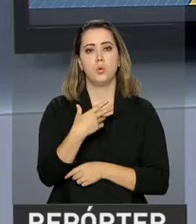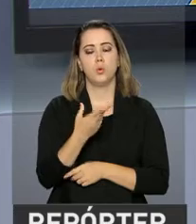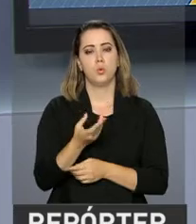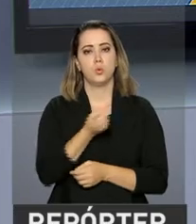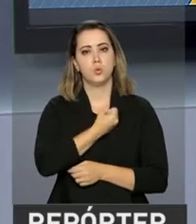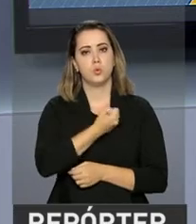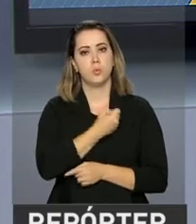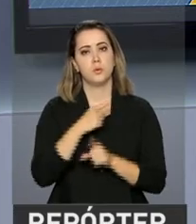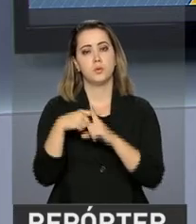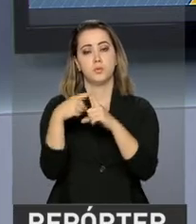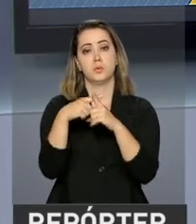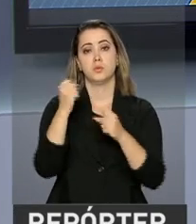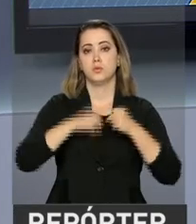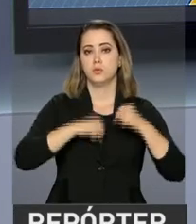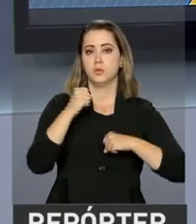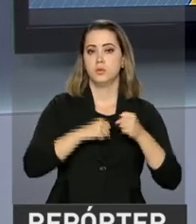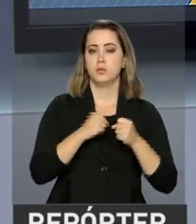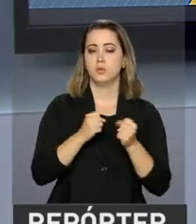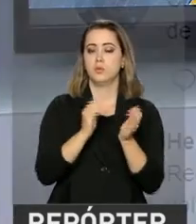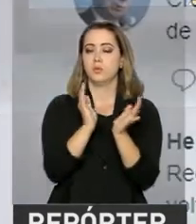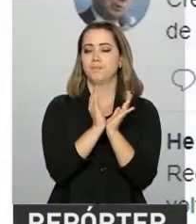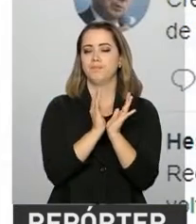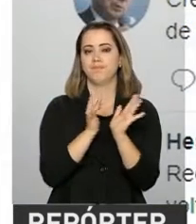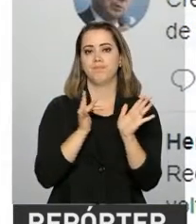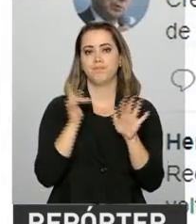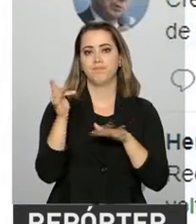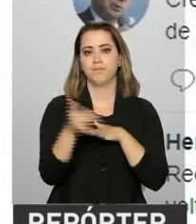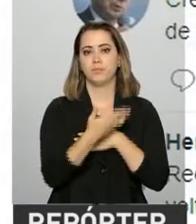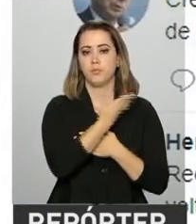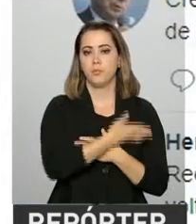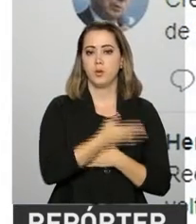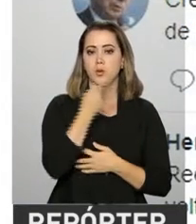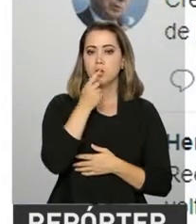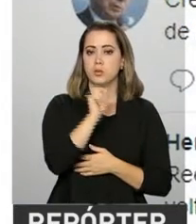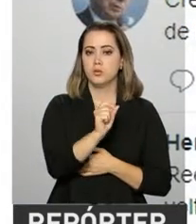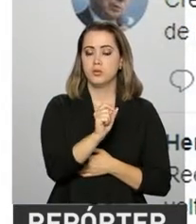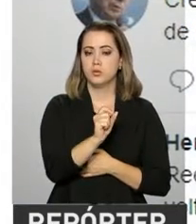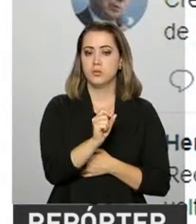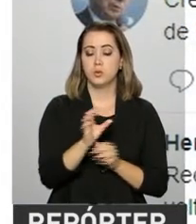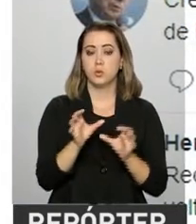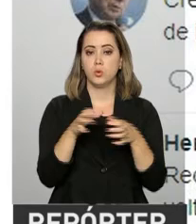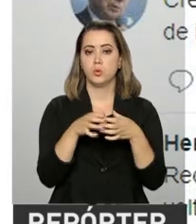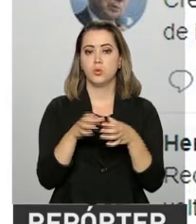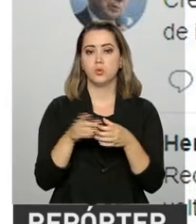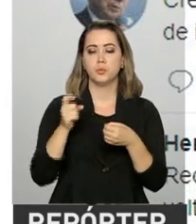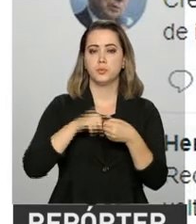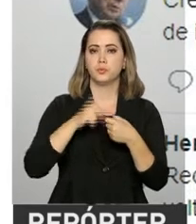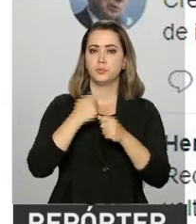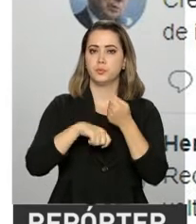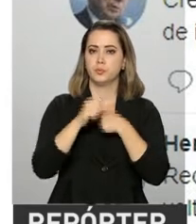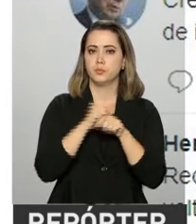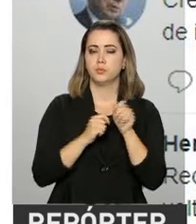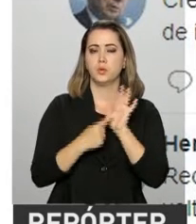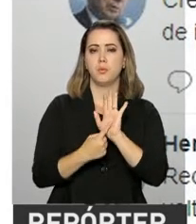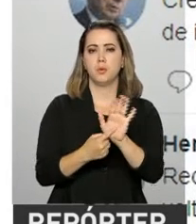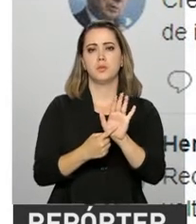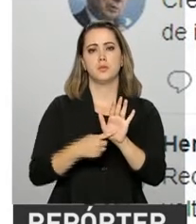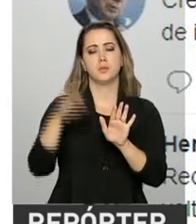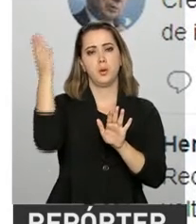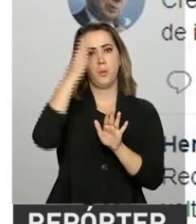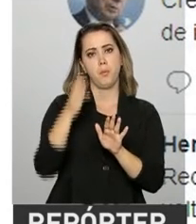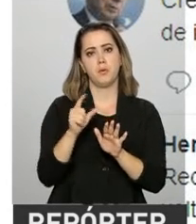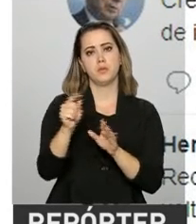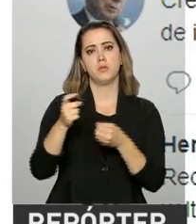indústria em uma rede social meirelles disse que a recuperação do setor de bens de capital mostra que o país está voltando